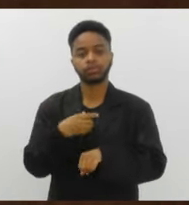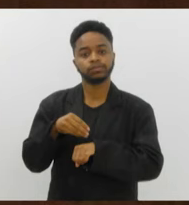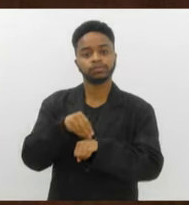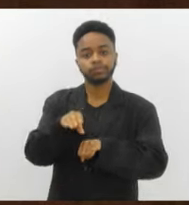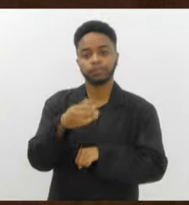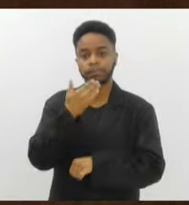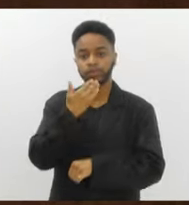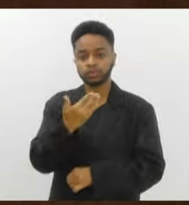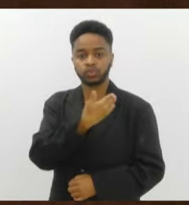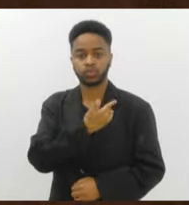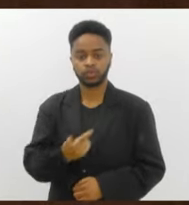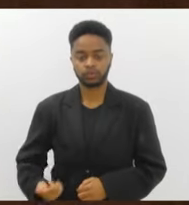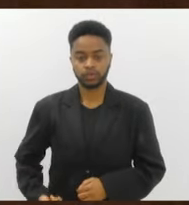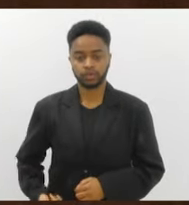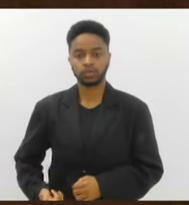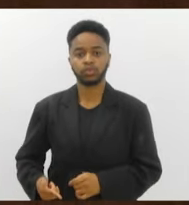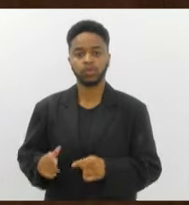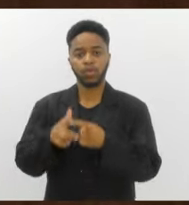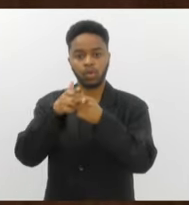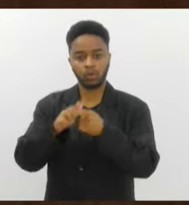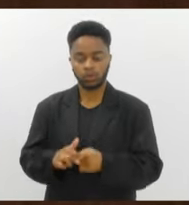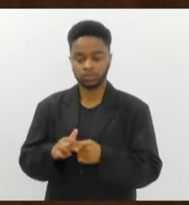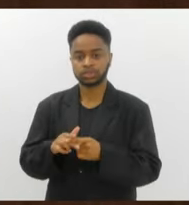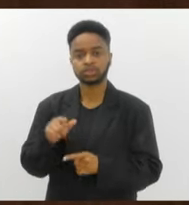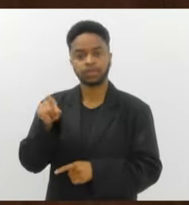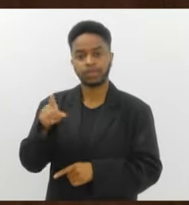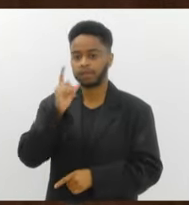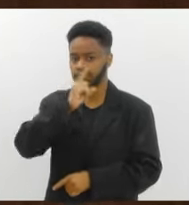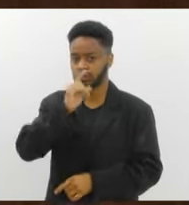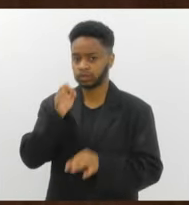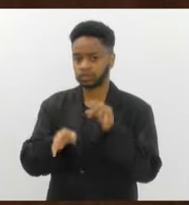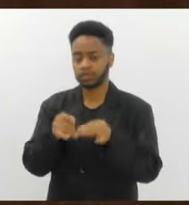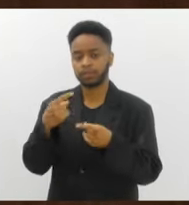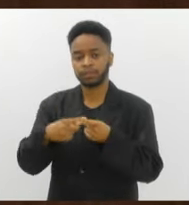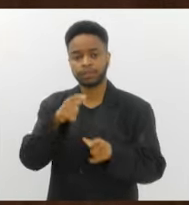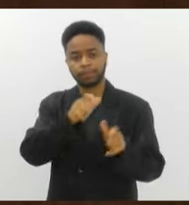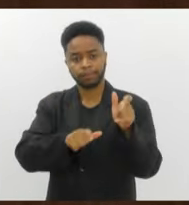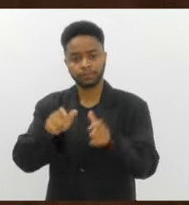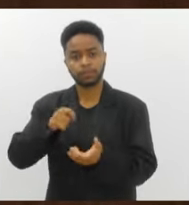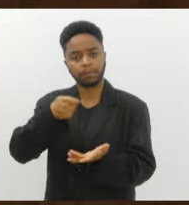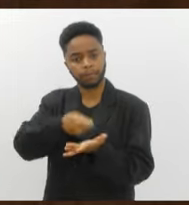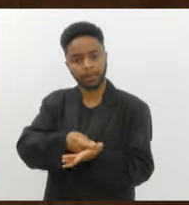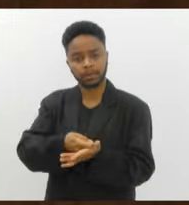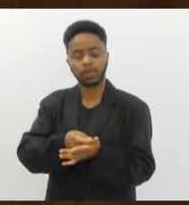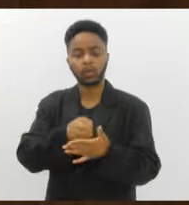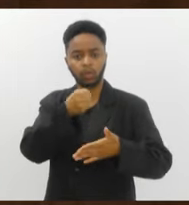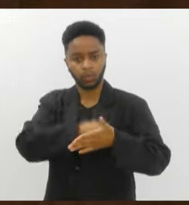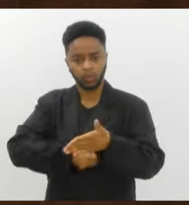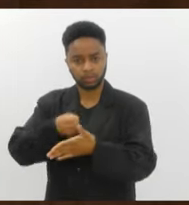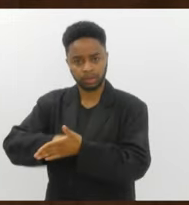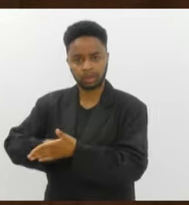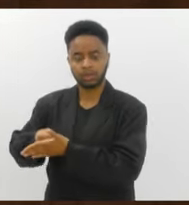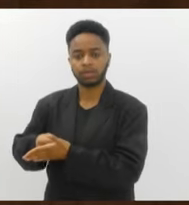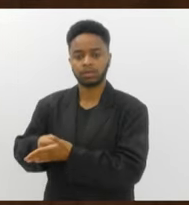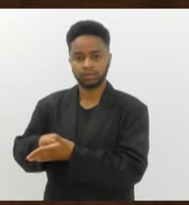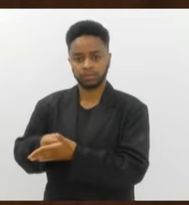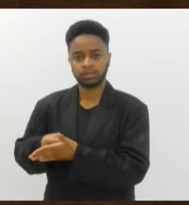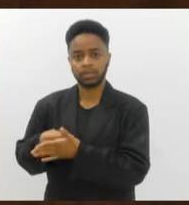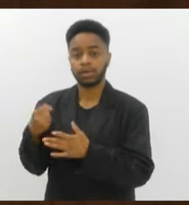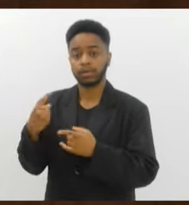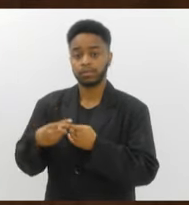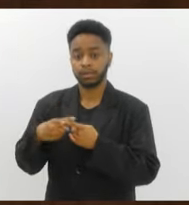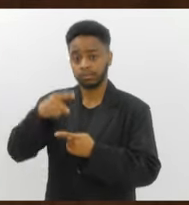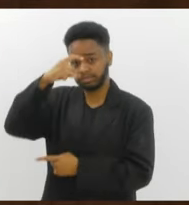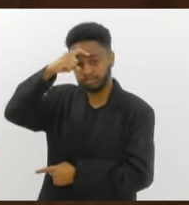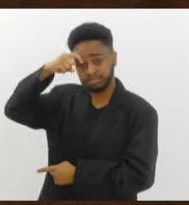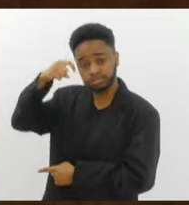pedindo ao governador que repare essa injustiça, presidente. São homens e mulheres que pagaram e lutaram, dando